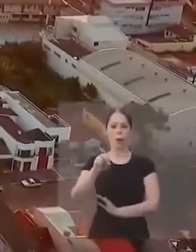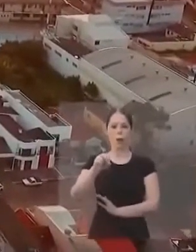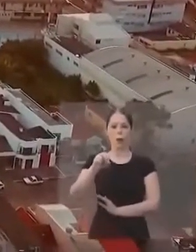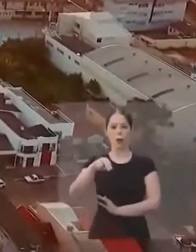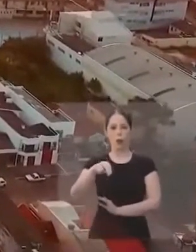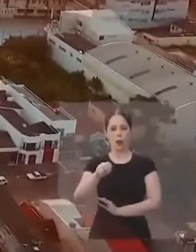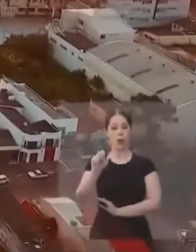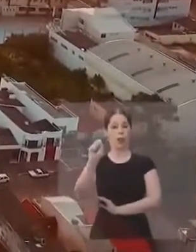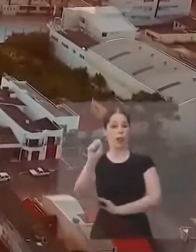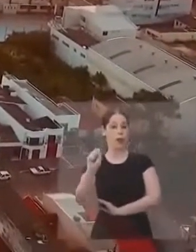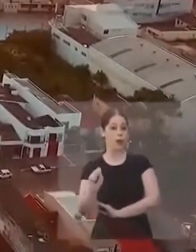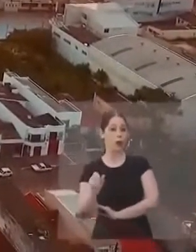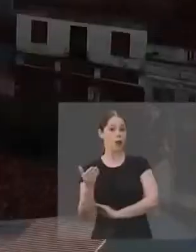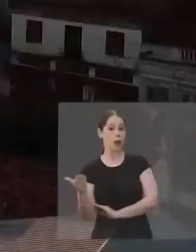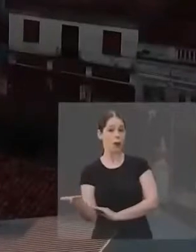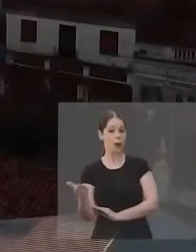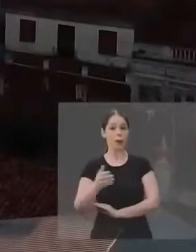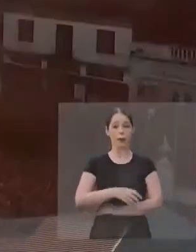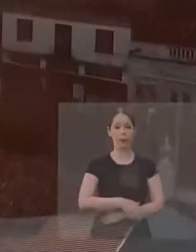Zona